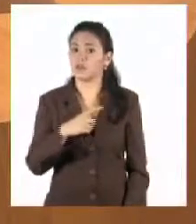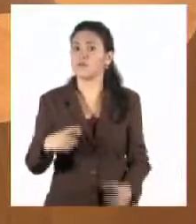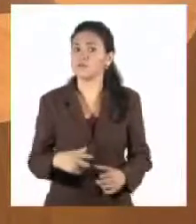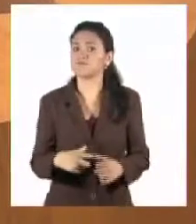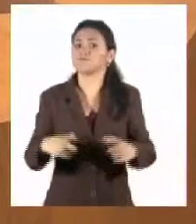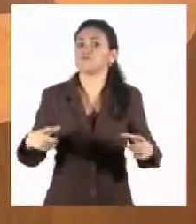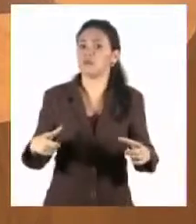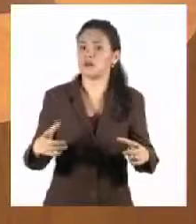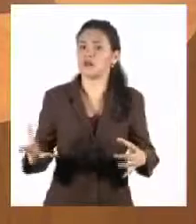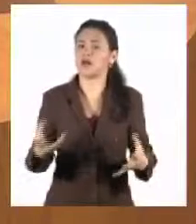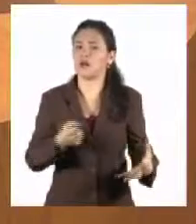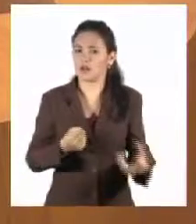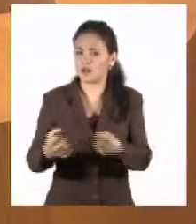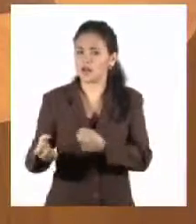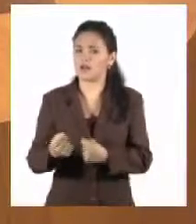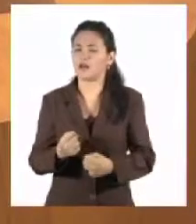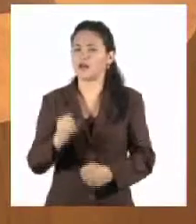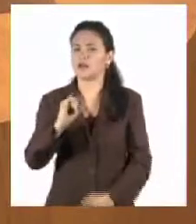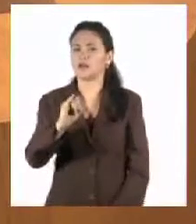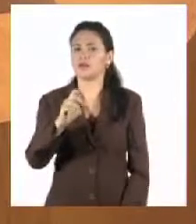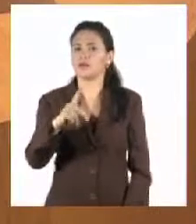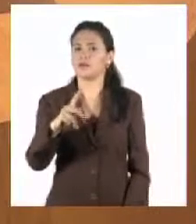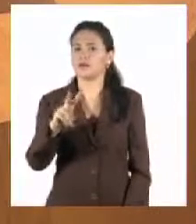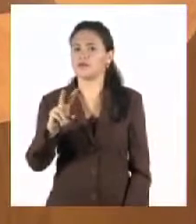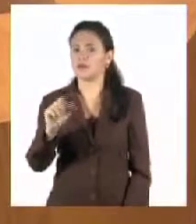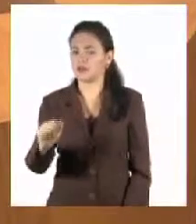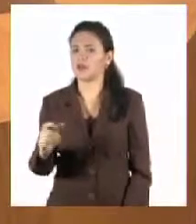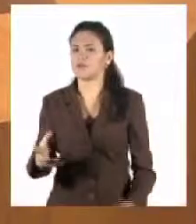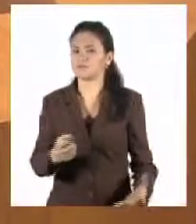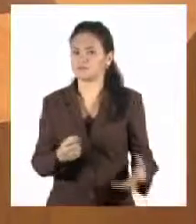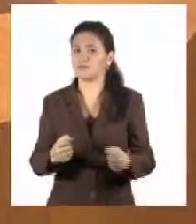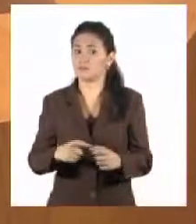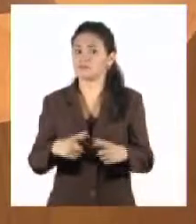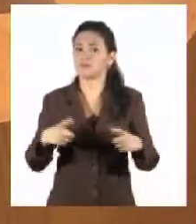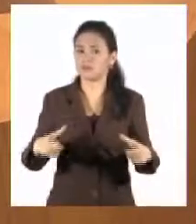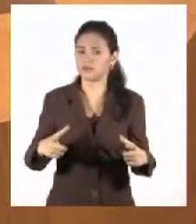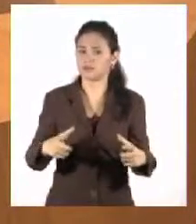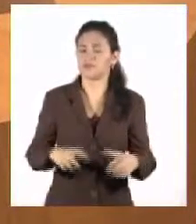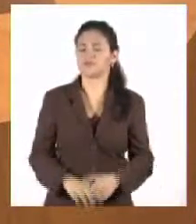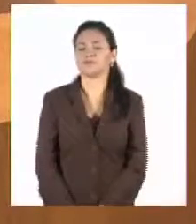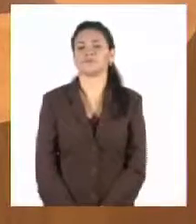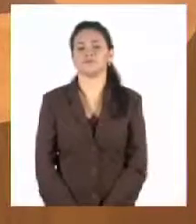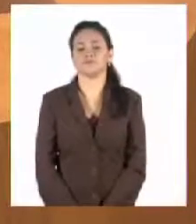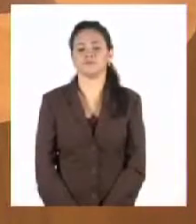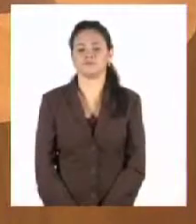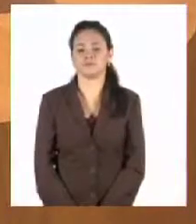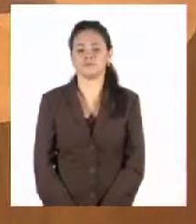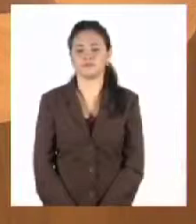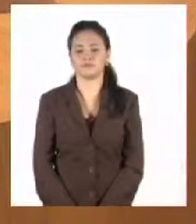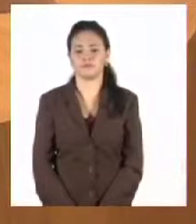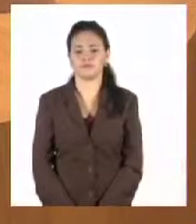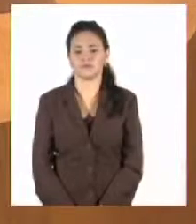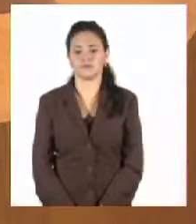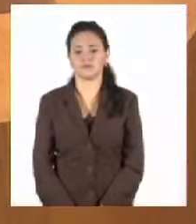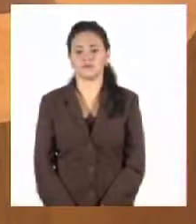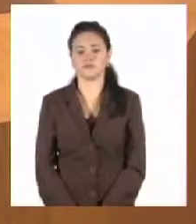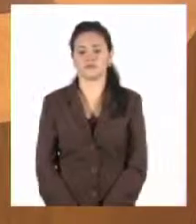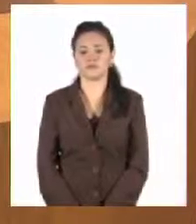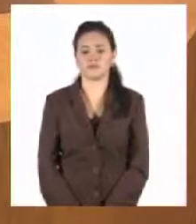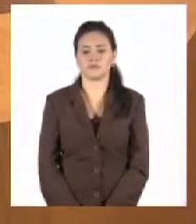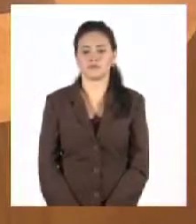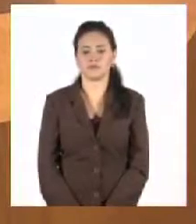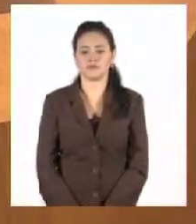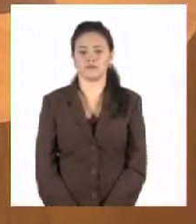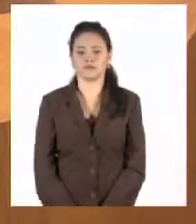arrecadação do IPVA no Estado do Maranhão. Esse crescimento todo foi por fato